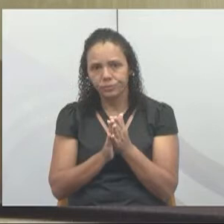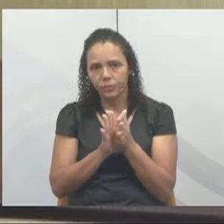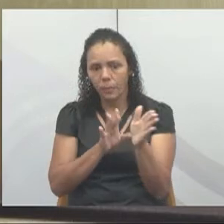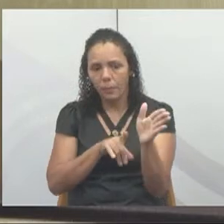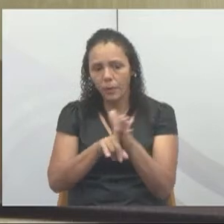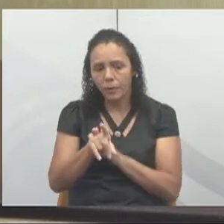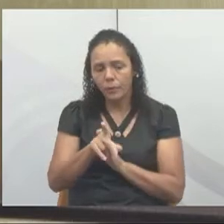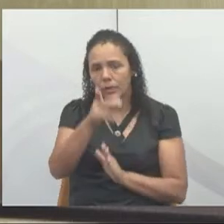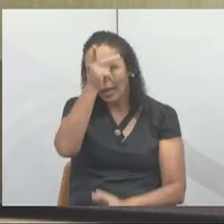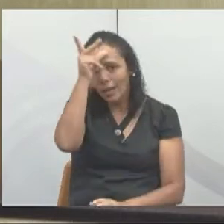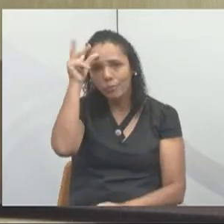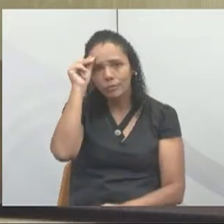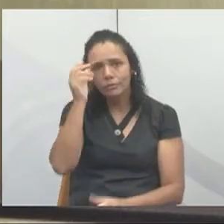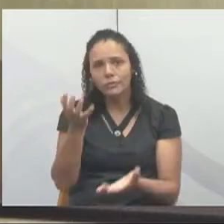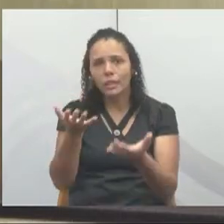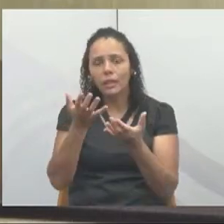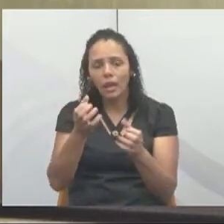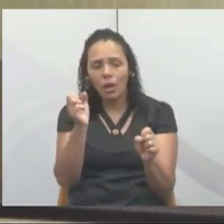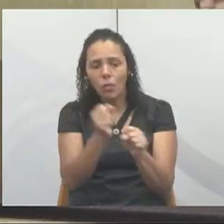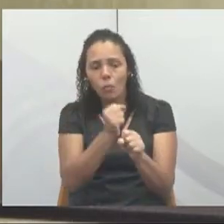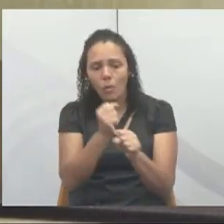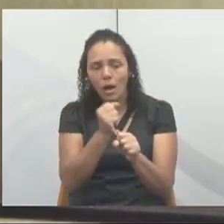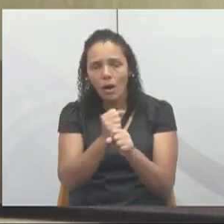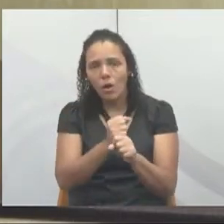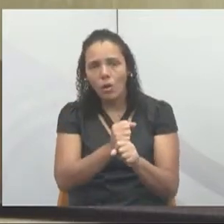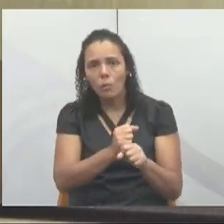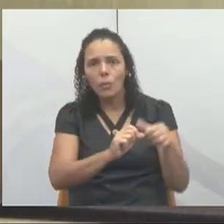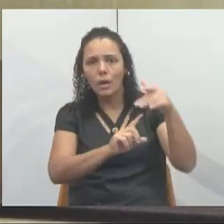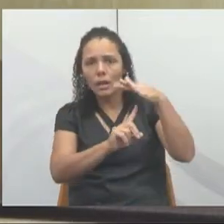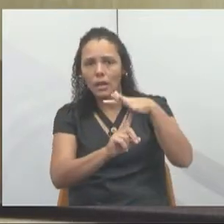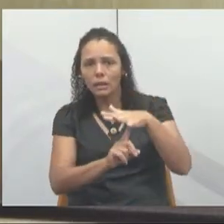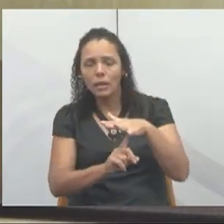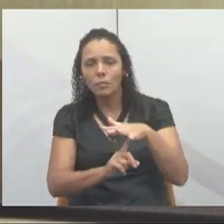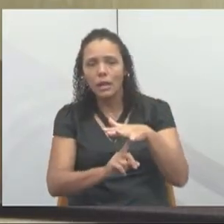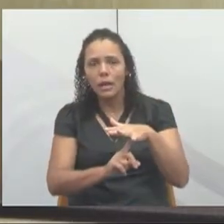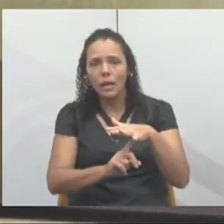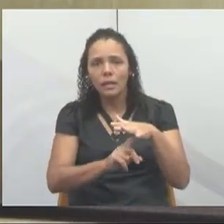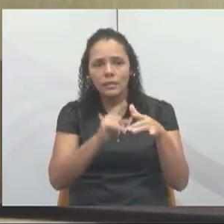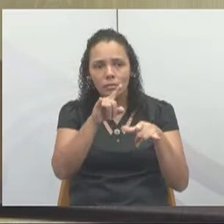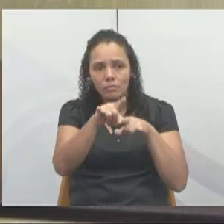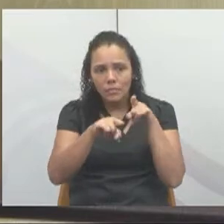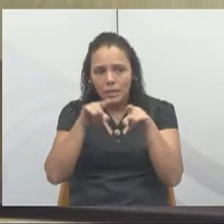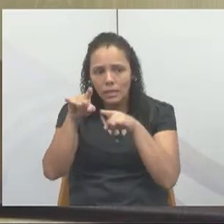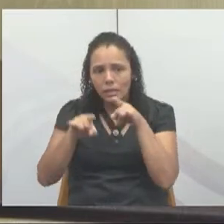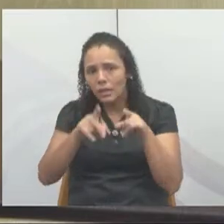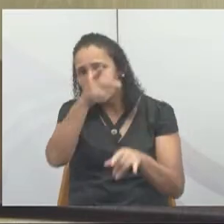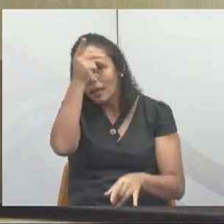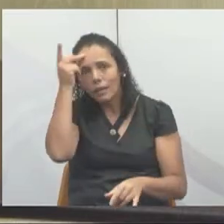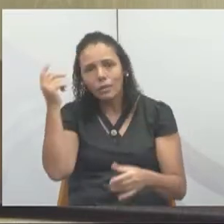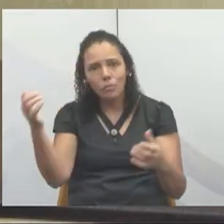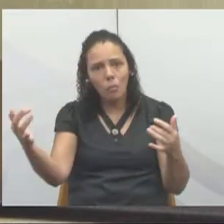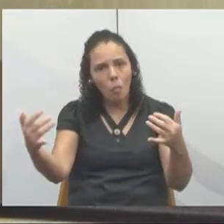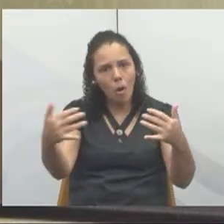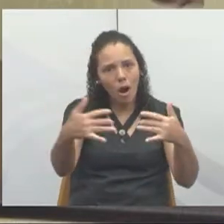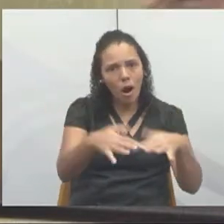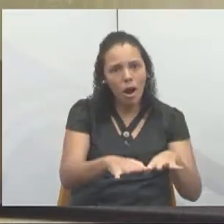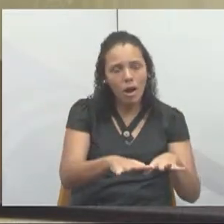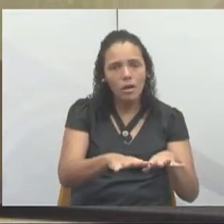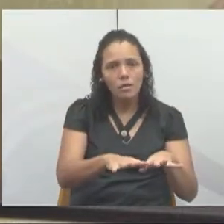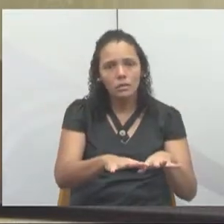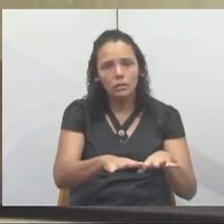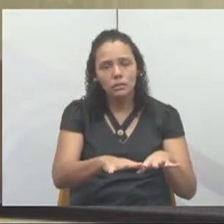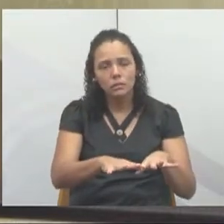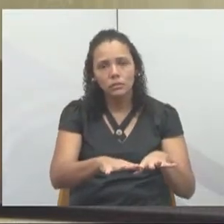na Praça Conde Frontin para atrair, né, mais pessoas para a cidade, fora o Renova Centro. Porque